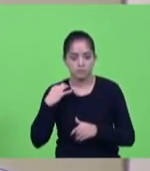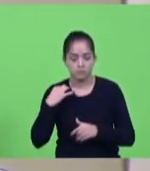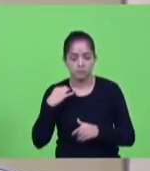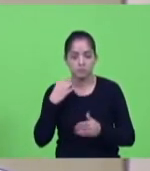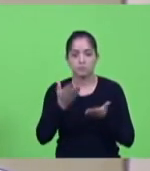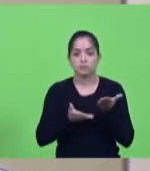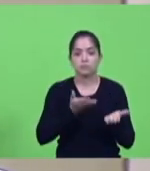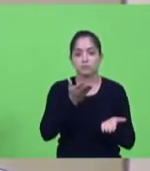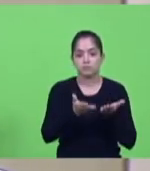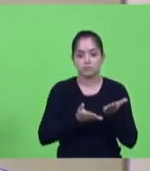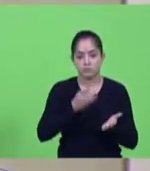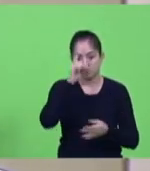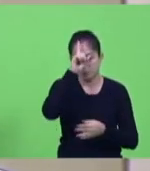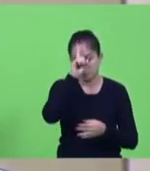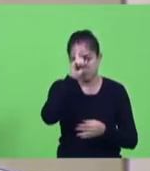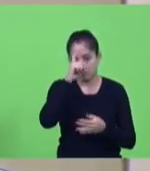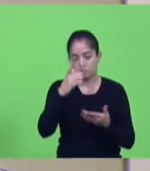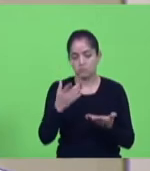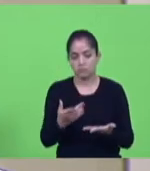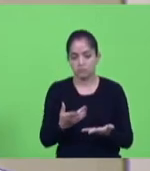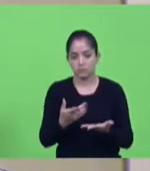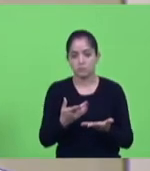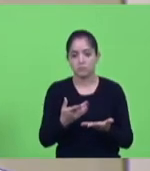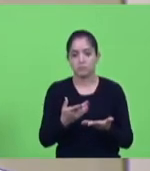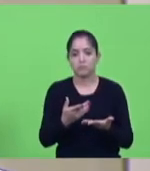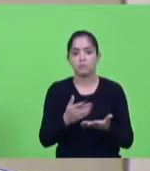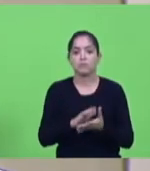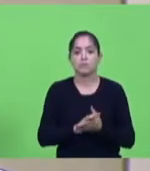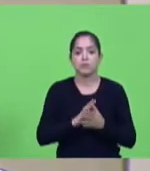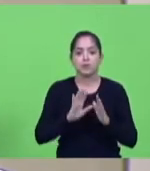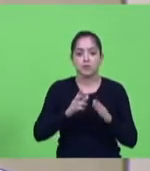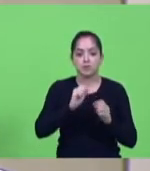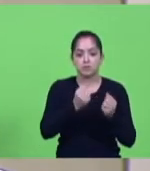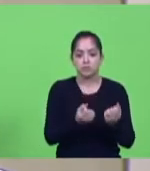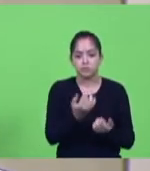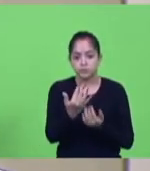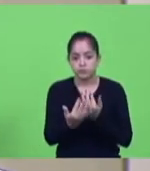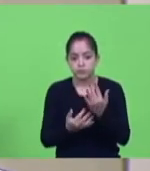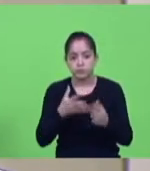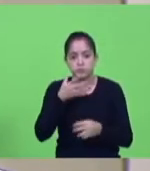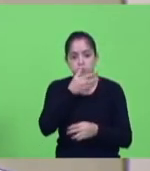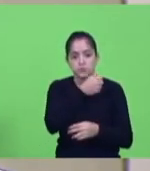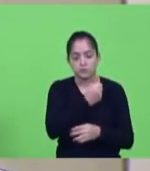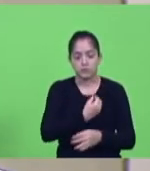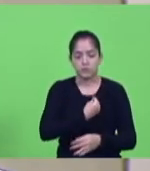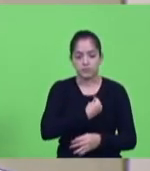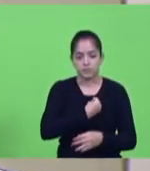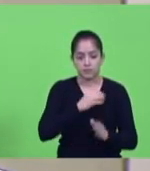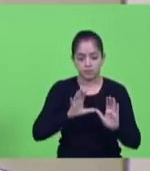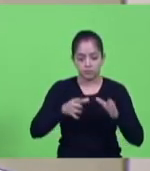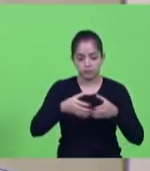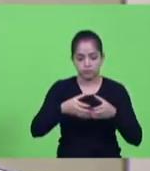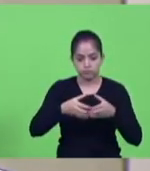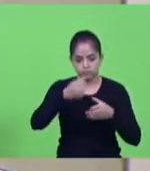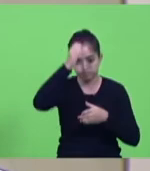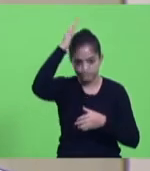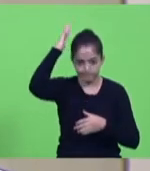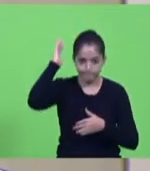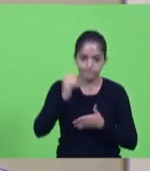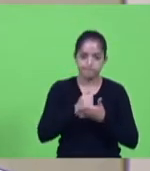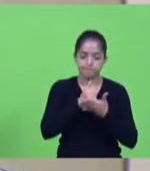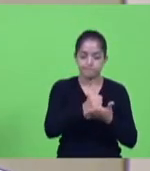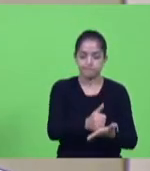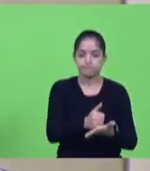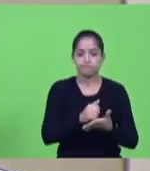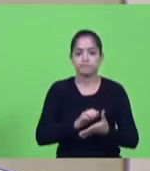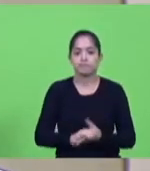atendimento pré-hospitalar, combate a incêndio e busca e salvamento em apoio ao Corpo de Bombeiros Militar do Estado de Santa